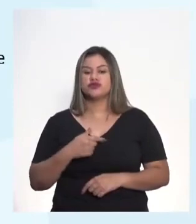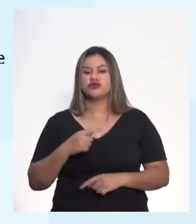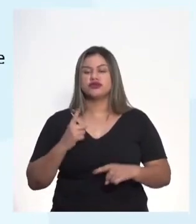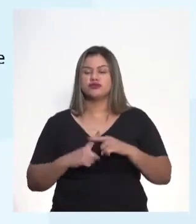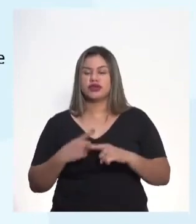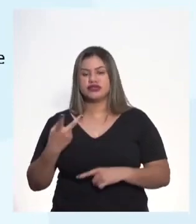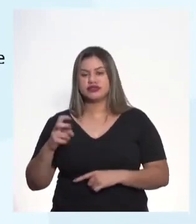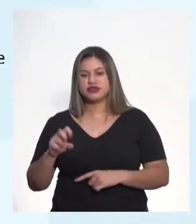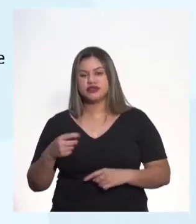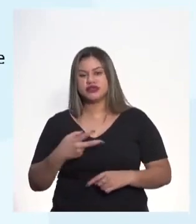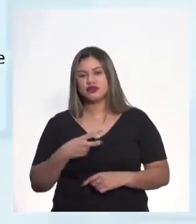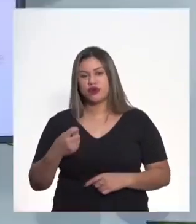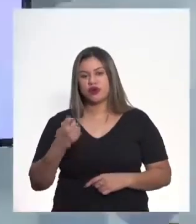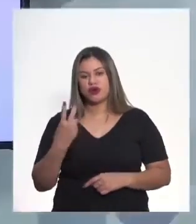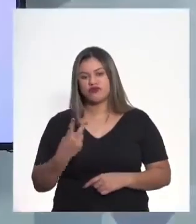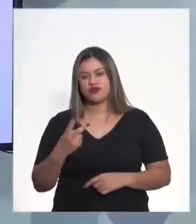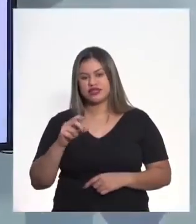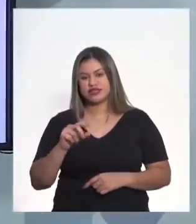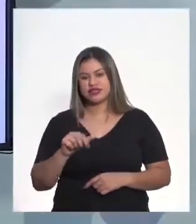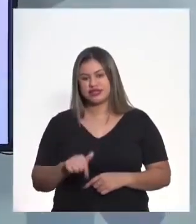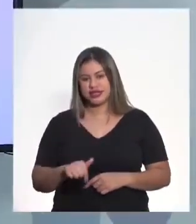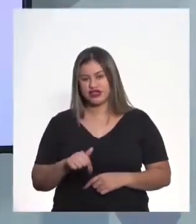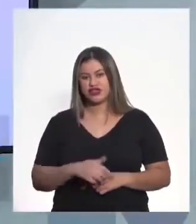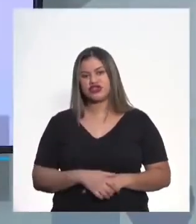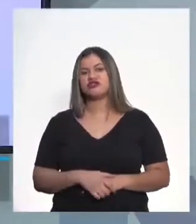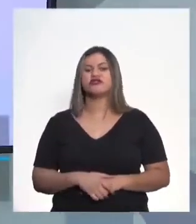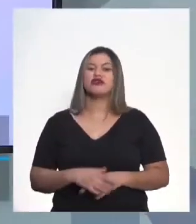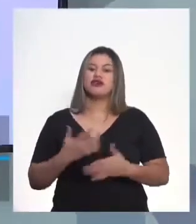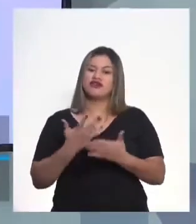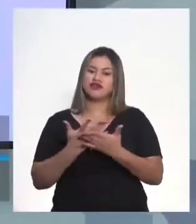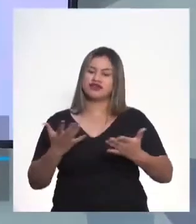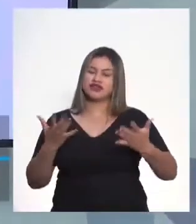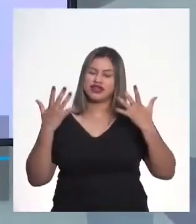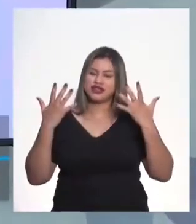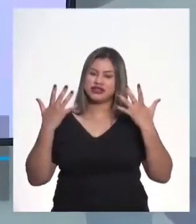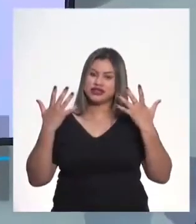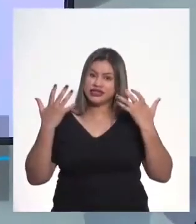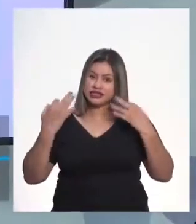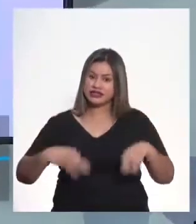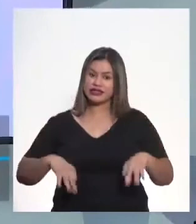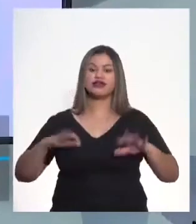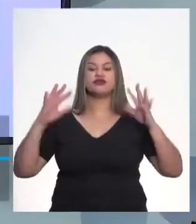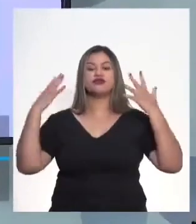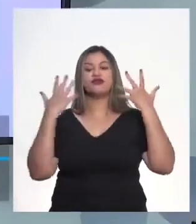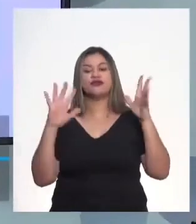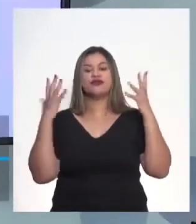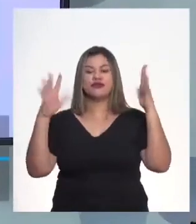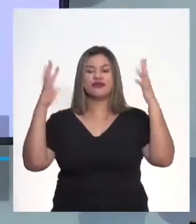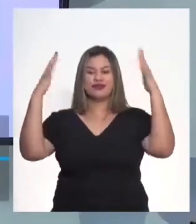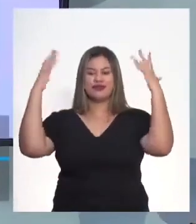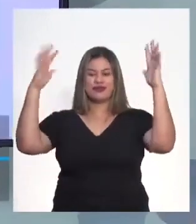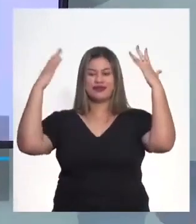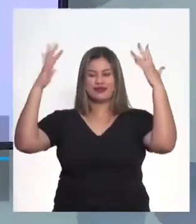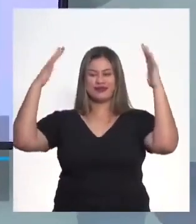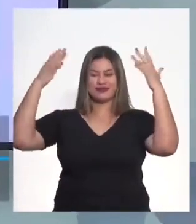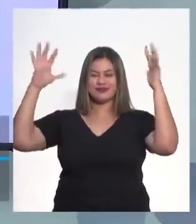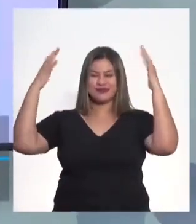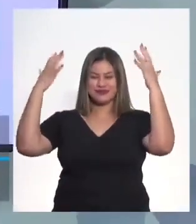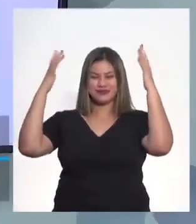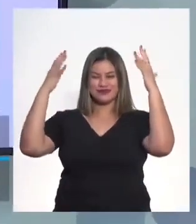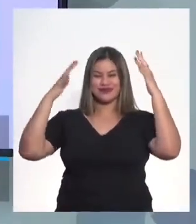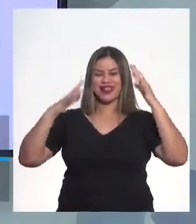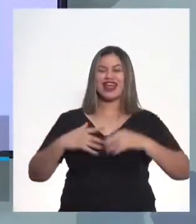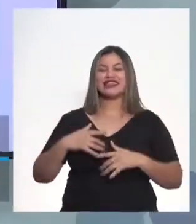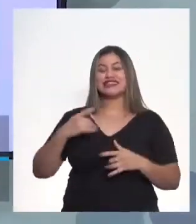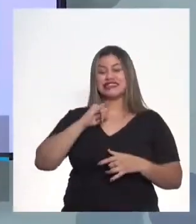27 muito bem muito bem para que acertou aí meus parabéns maravilhoso Se eu tivesse aí eu mandava estrelinha Dourada